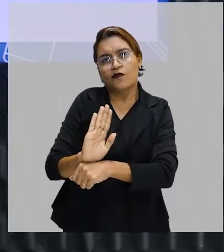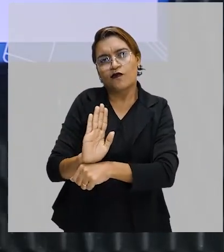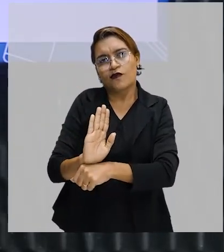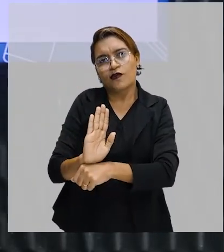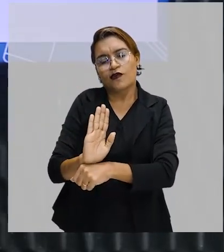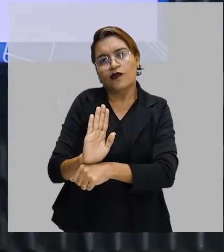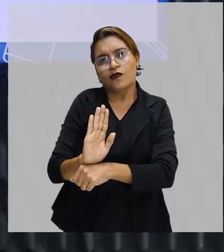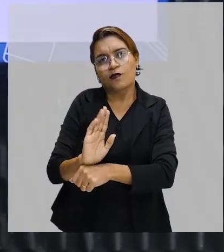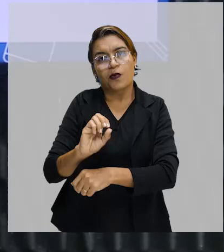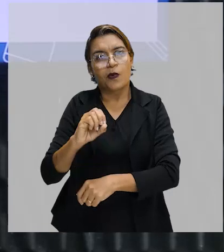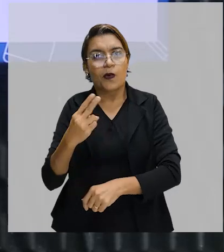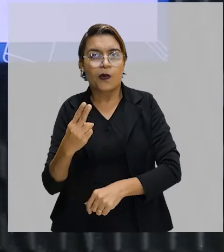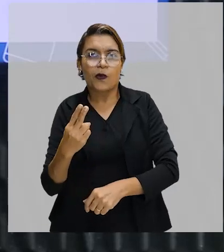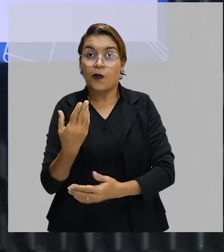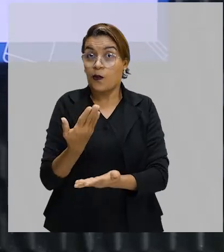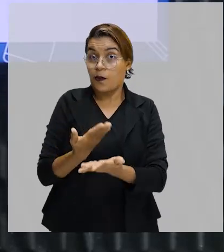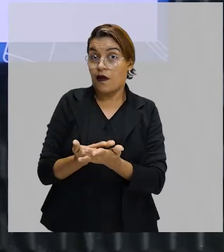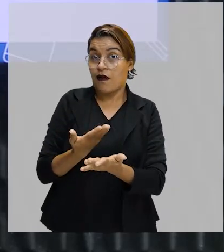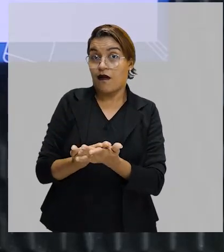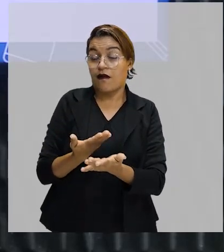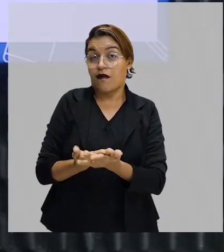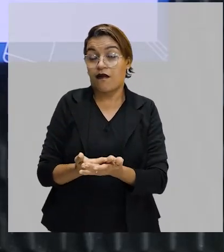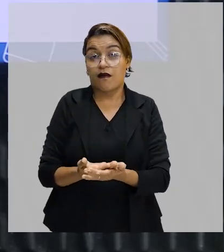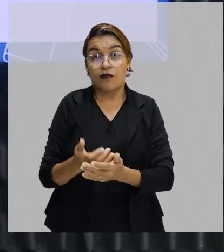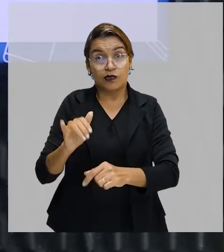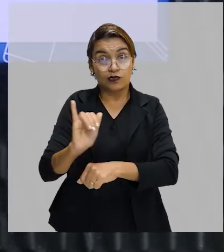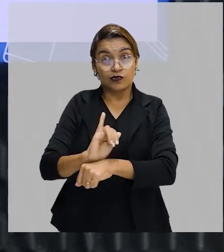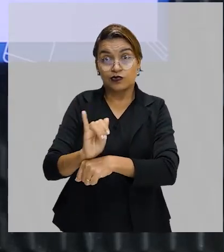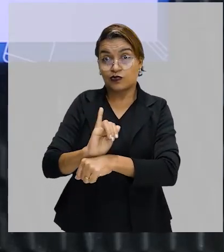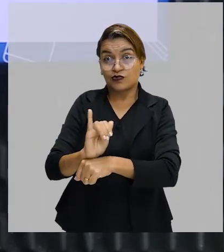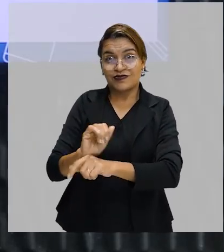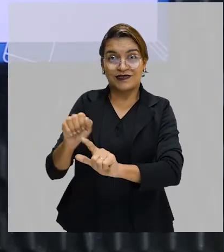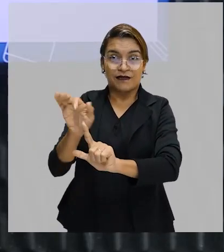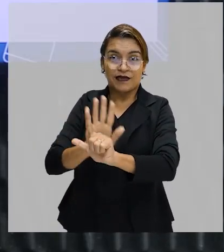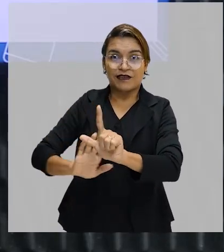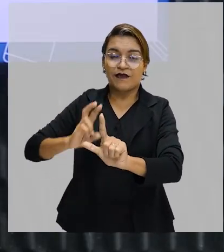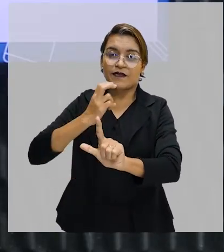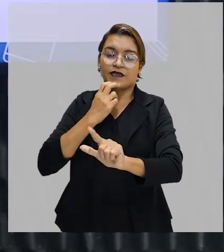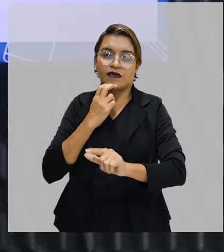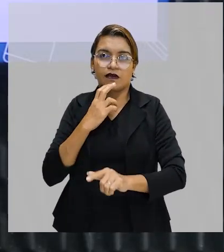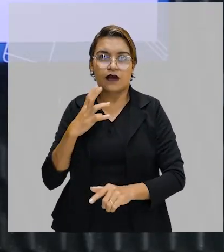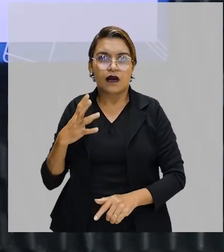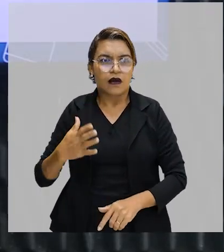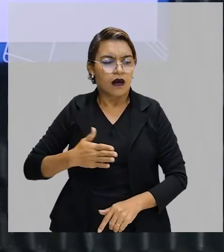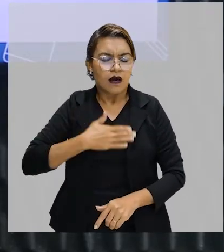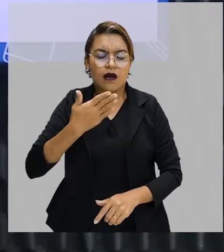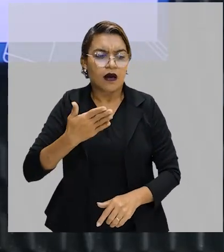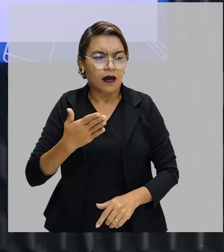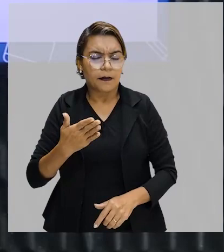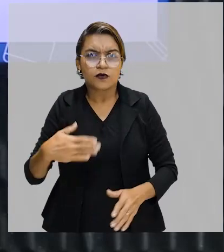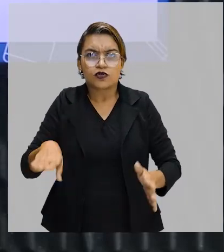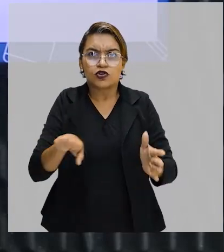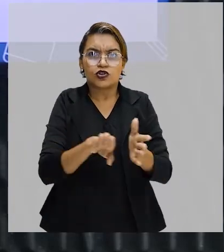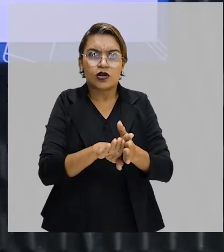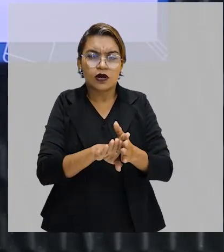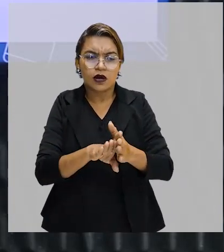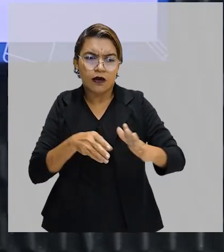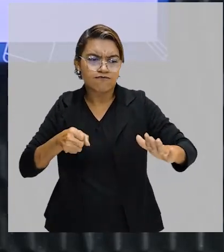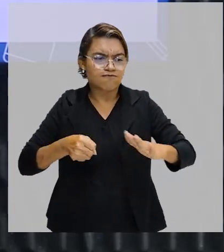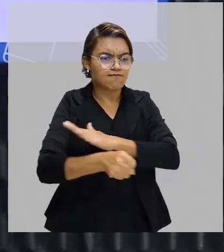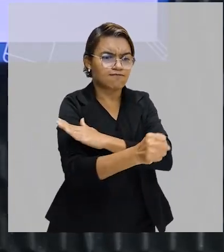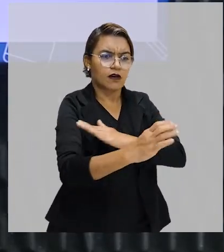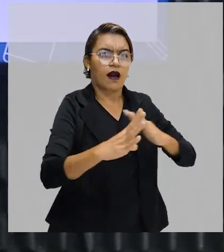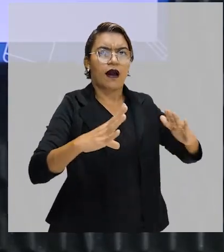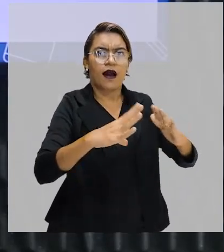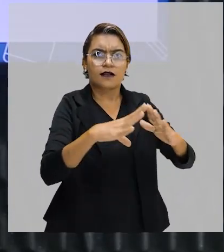ou você está assistindo a uma aula no YouTube na plataforma Gonçalves Dias aí de repente de repente invadem a tua casa